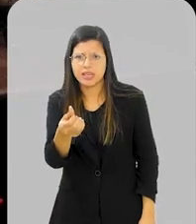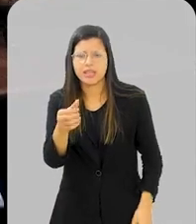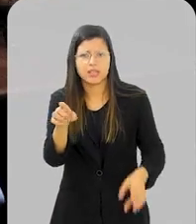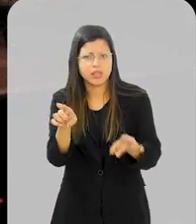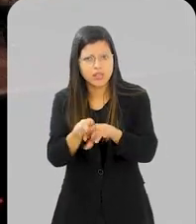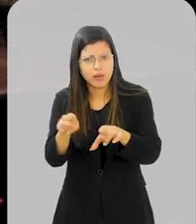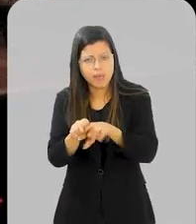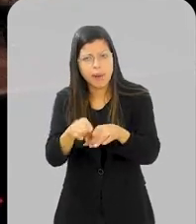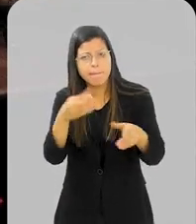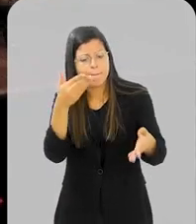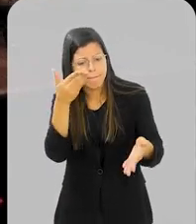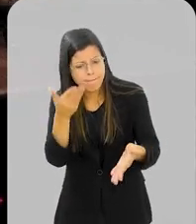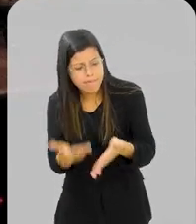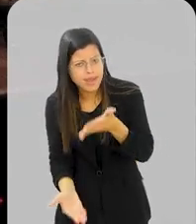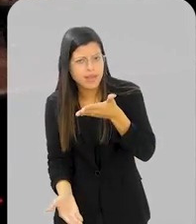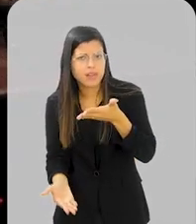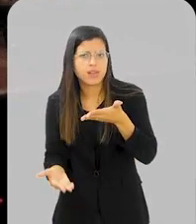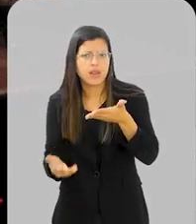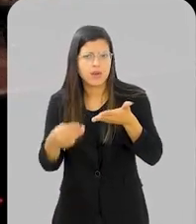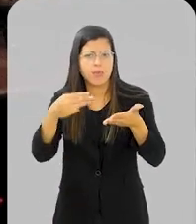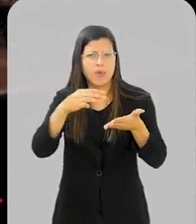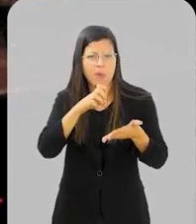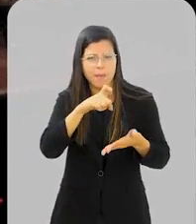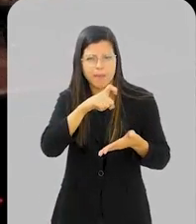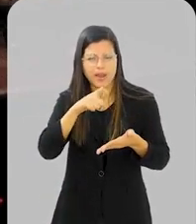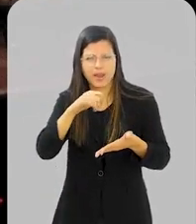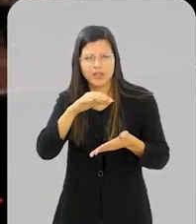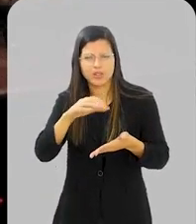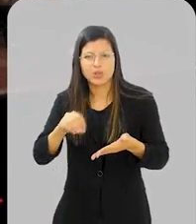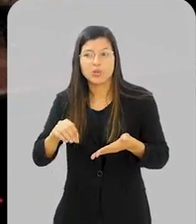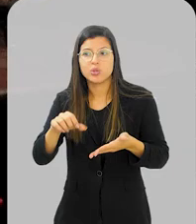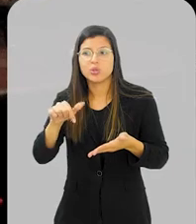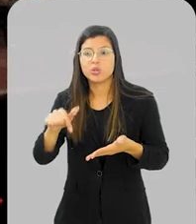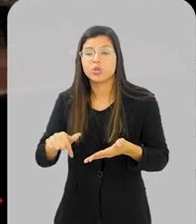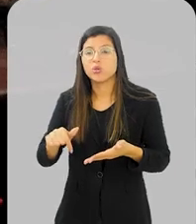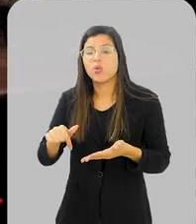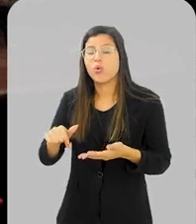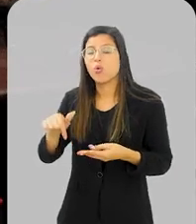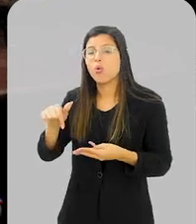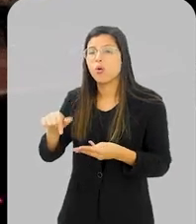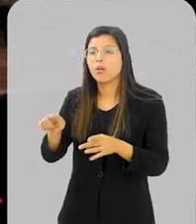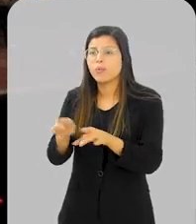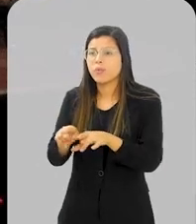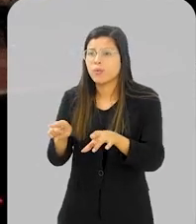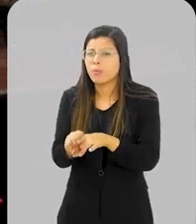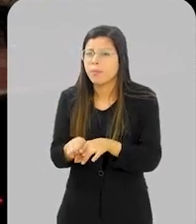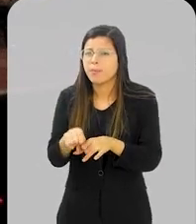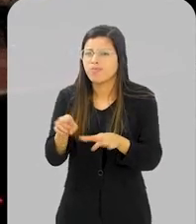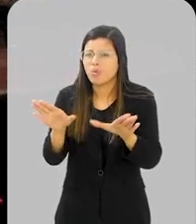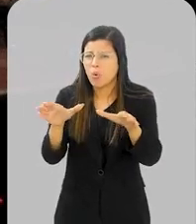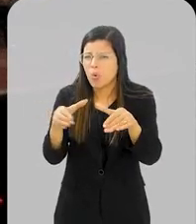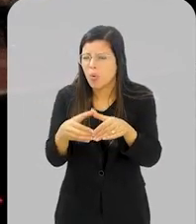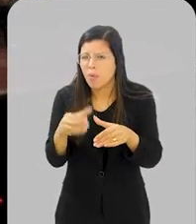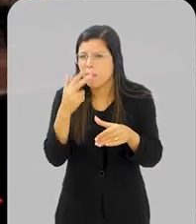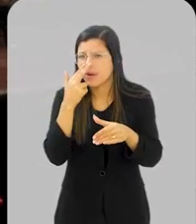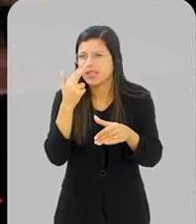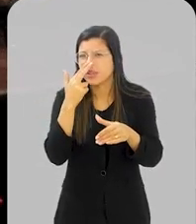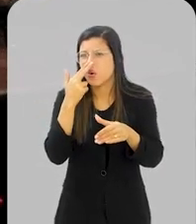México, também perdemos. 90, foi a minha primeira Copa do Mundo, horroroso, seleção sem espírito,